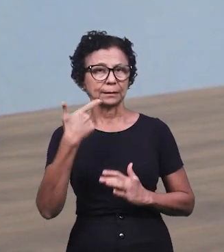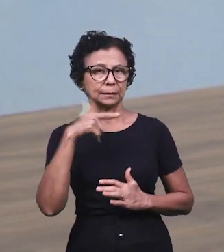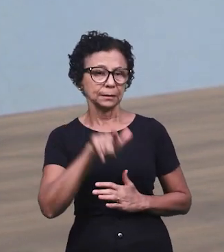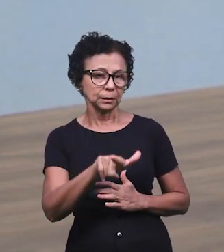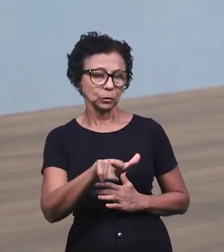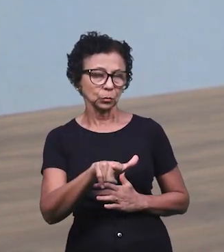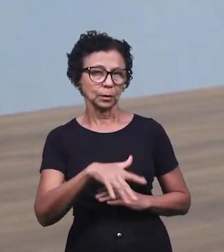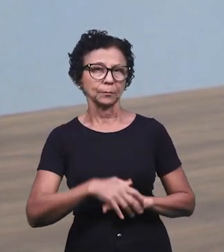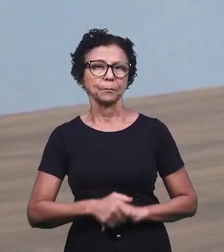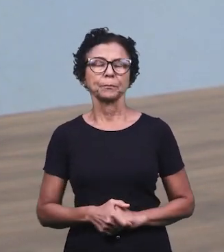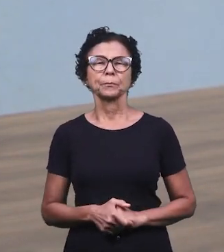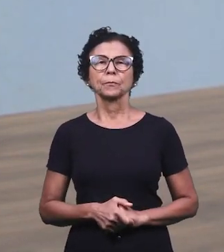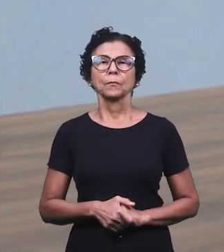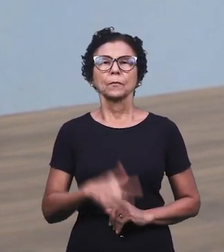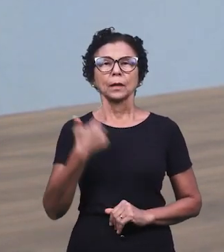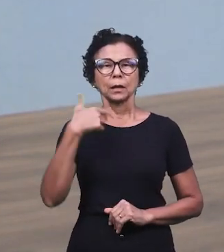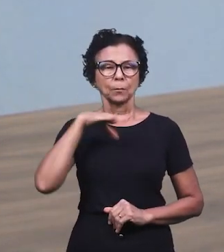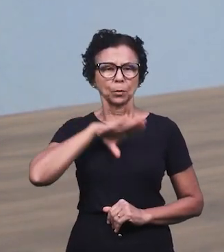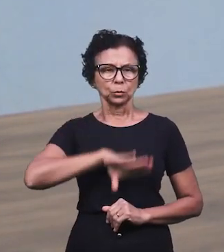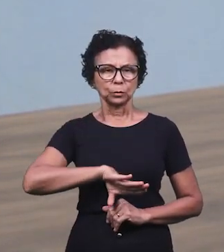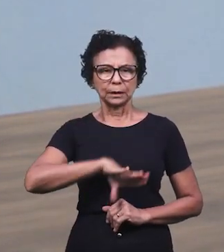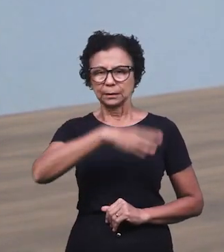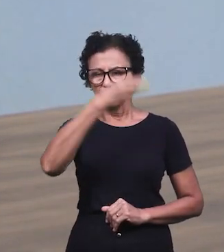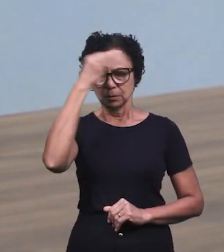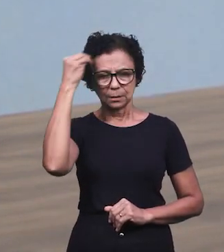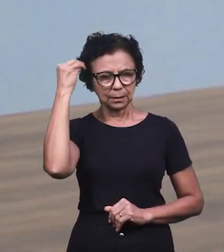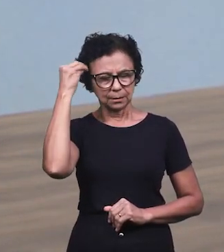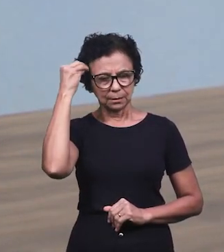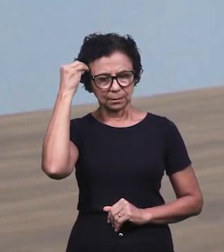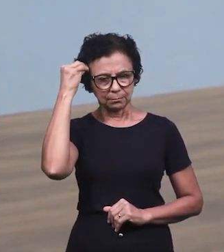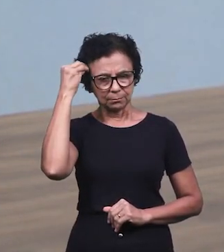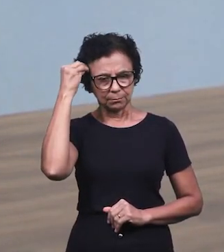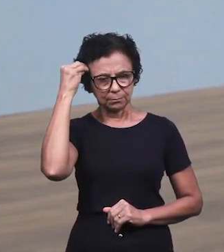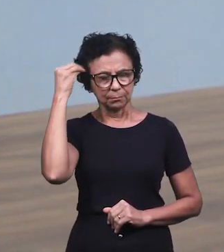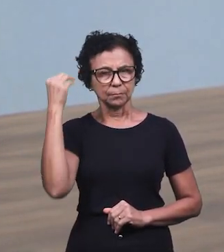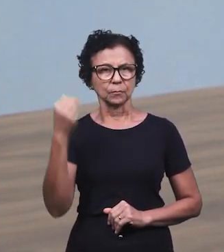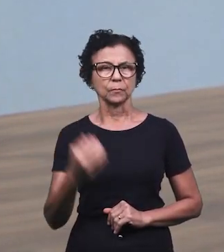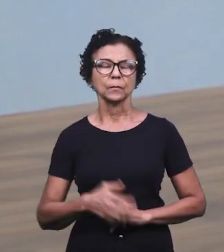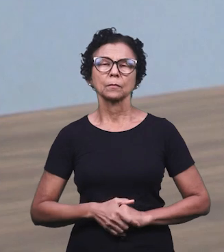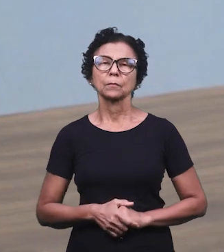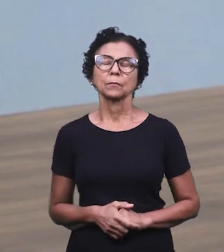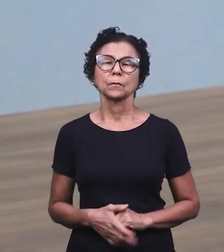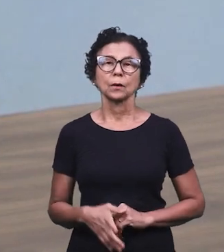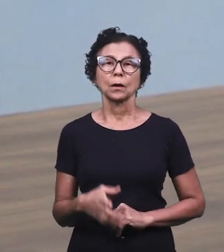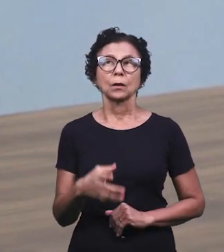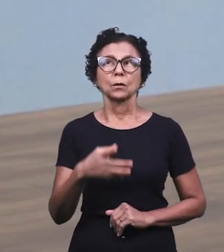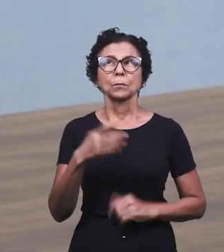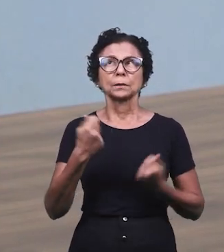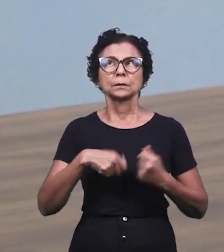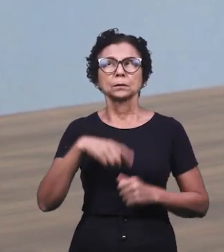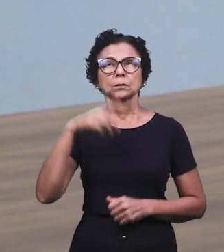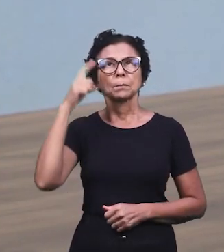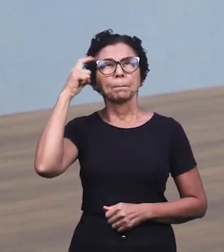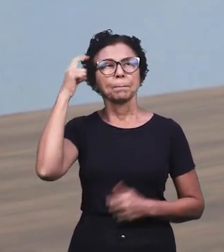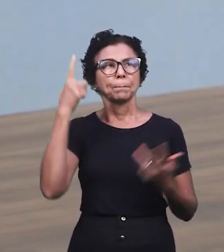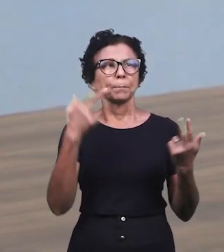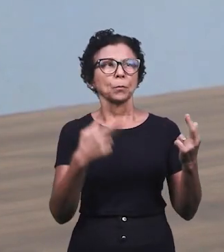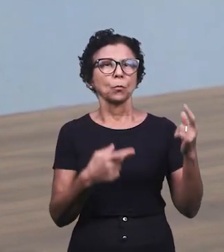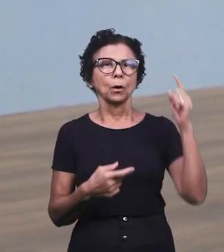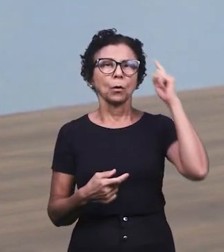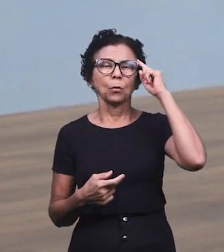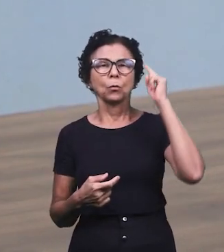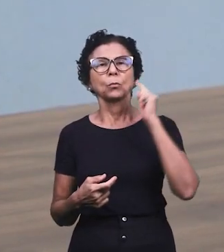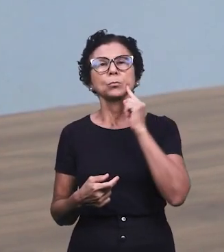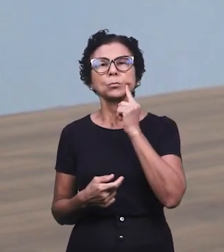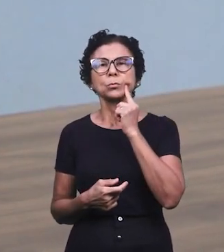pensar como surdo. E aí ele vai olhar para o intérprete, ele vai ver isso, aí ele fala, não, eu quero essa bênção. Porque se ele